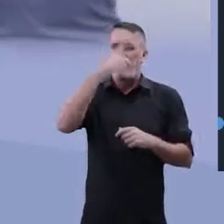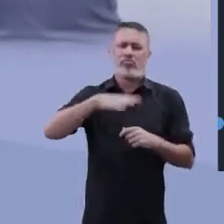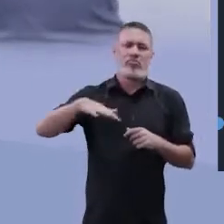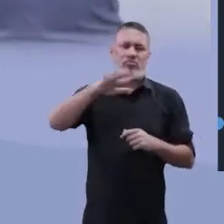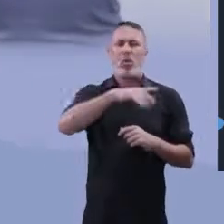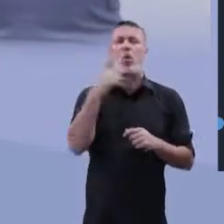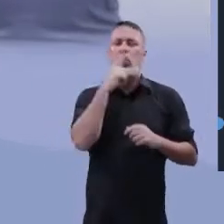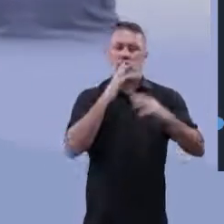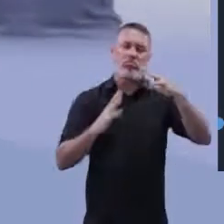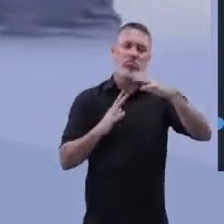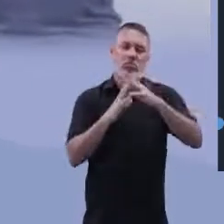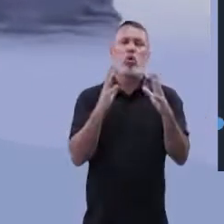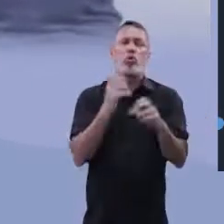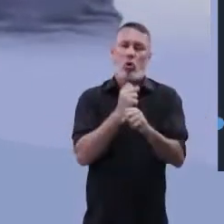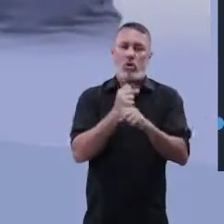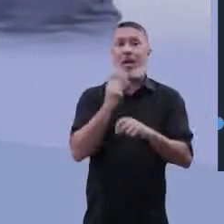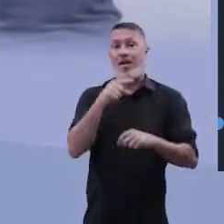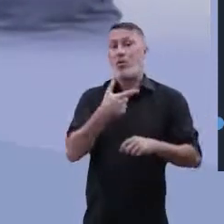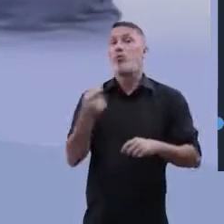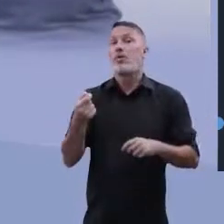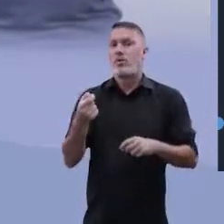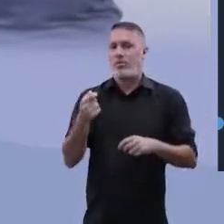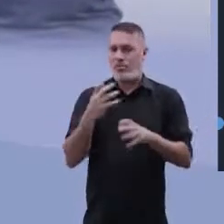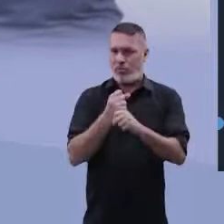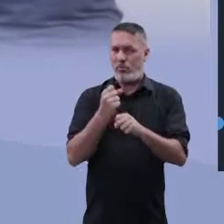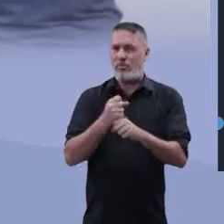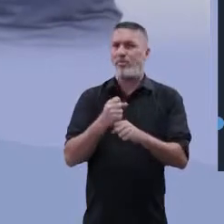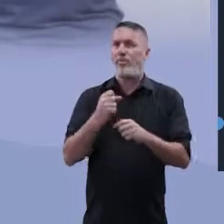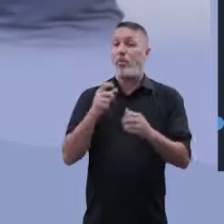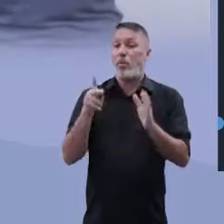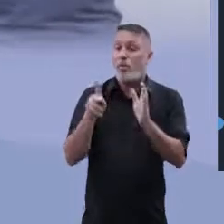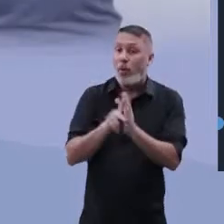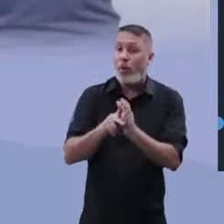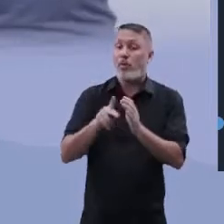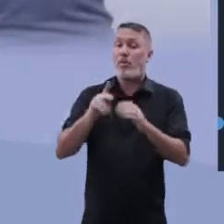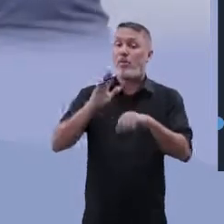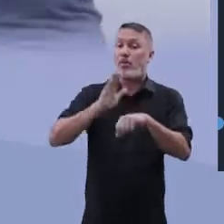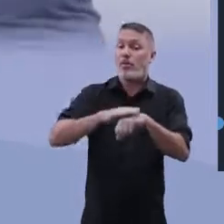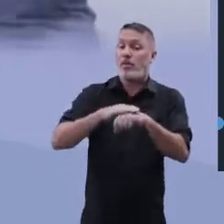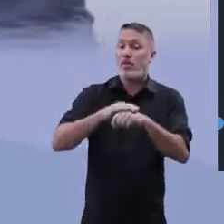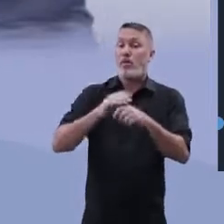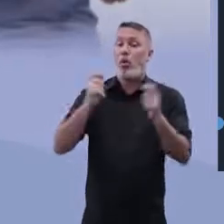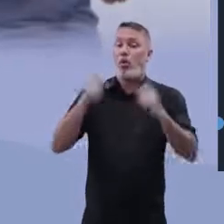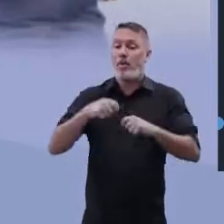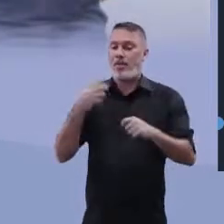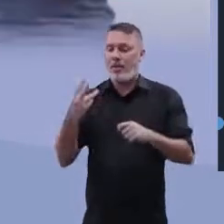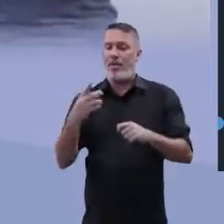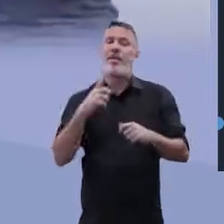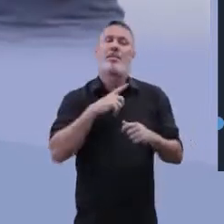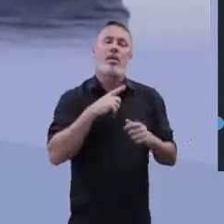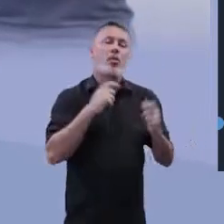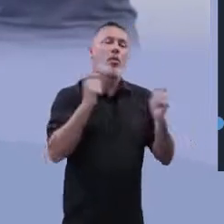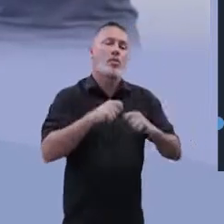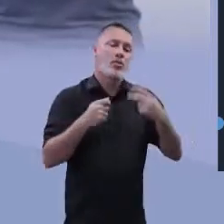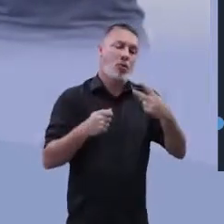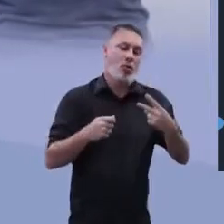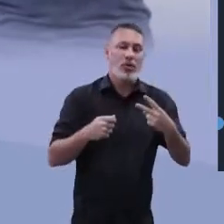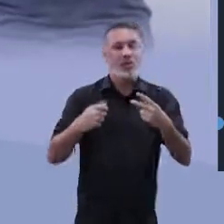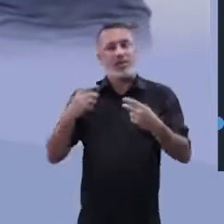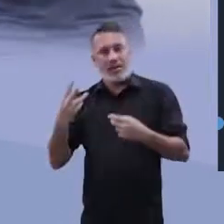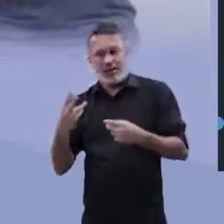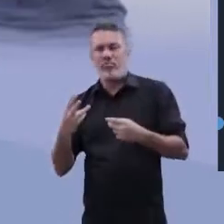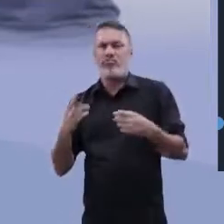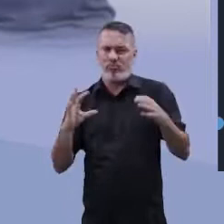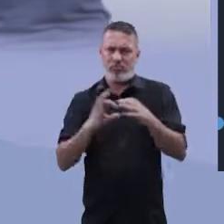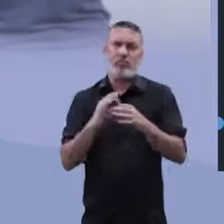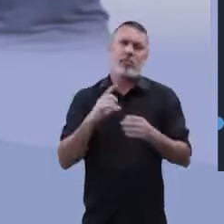super fácil de você alcançar a nota máxima, são 200 pontos. Obviamente, ela vai estar ligada com a competência 2, que nós já trabalhamos,